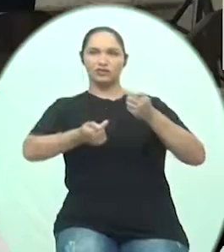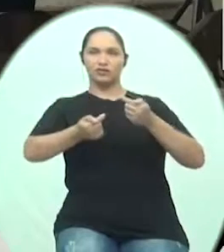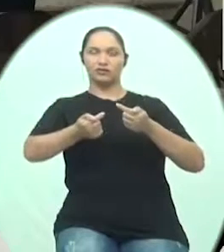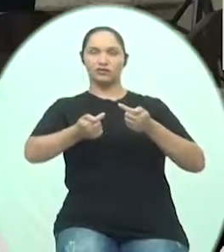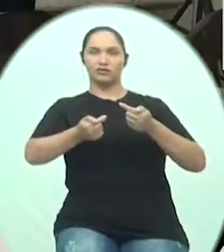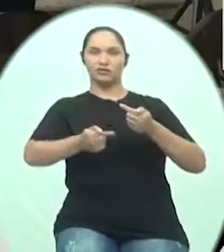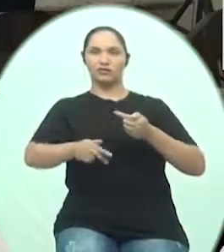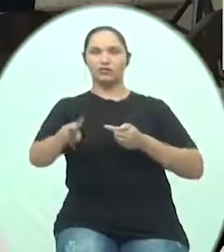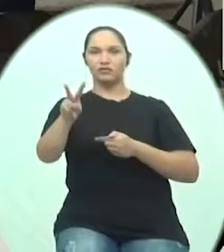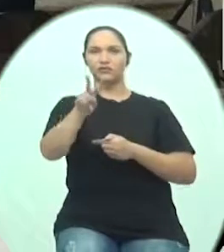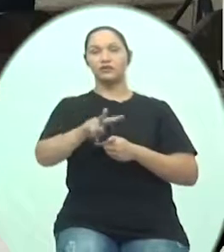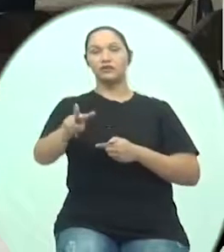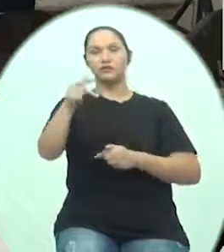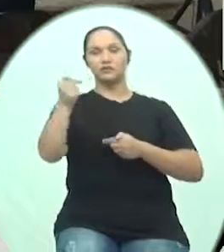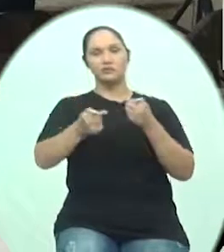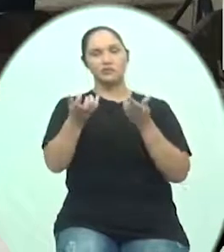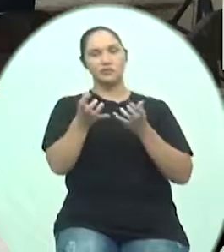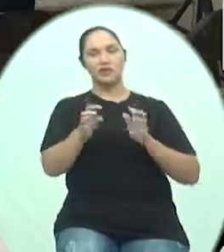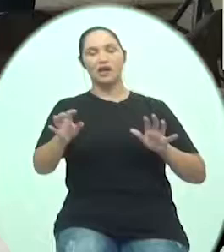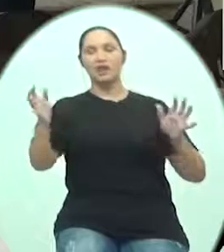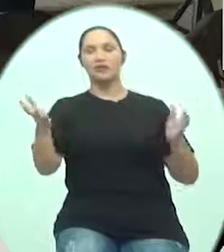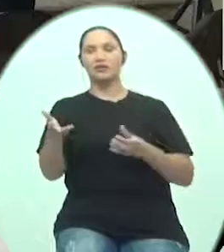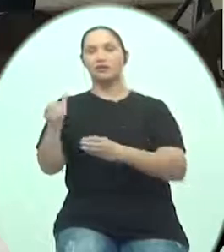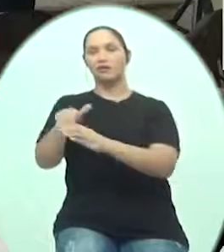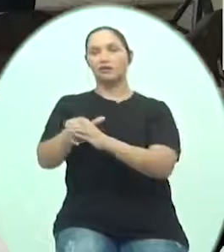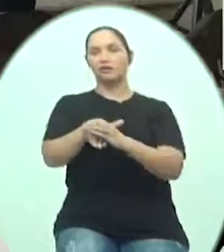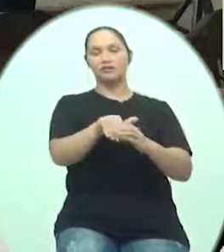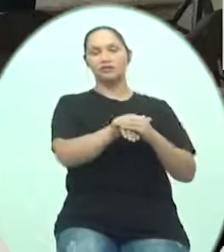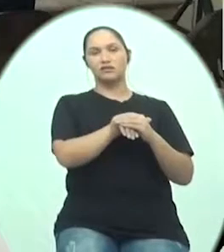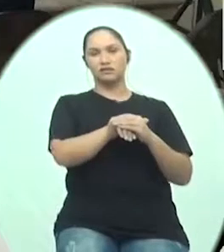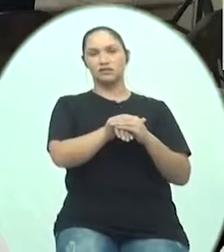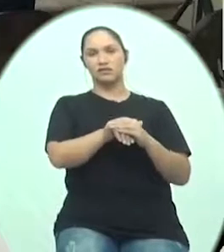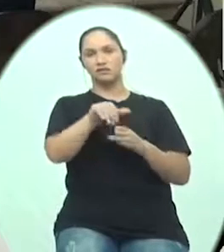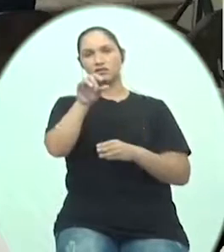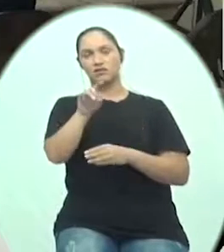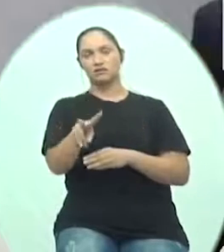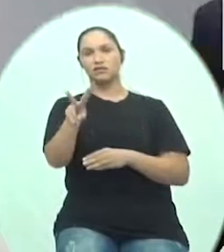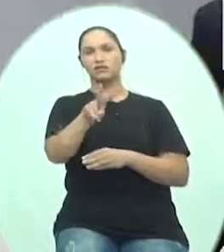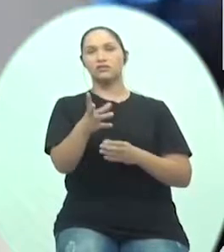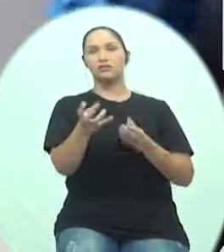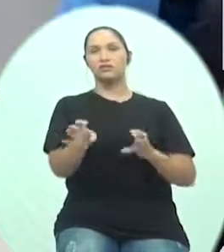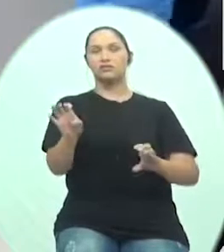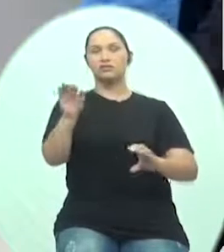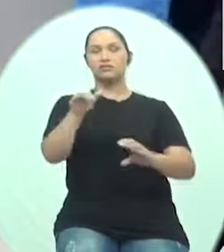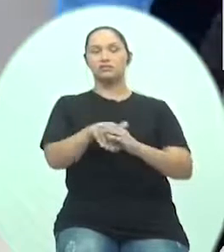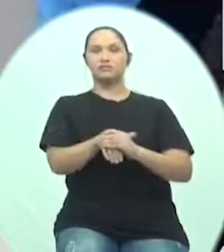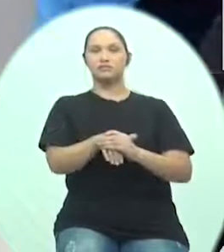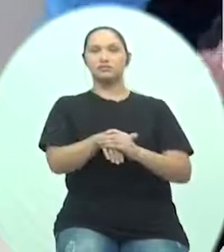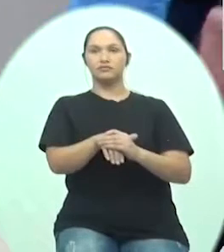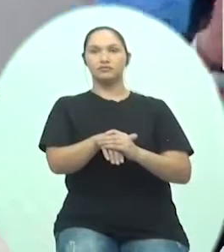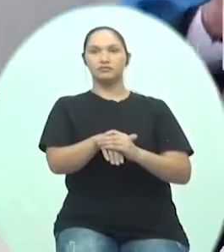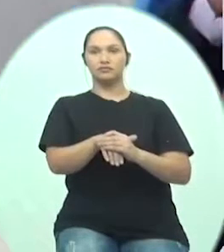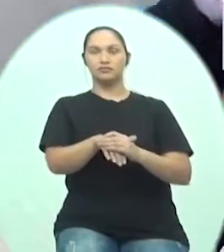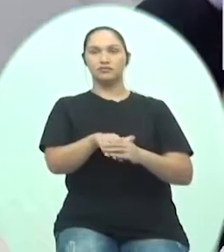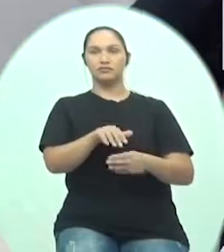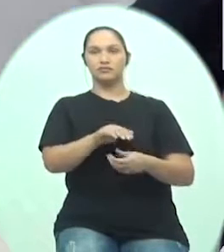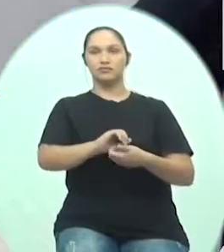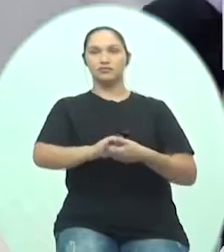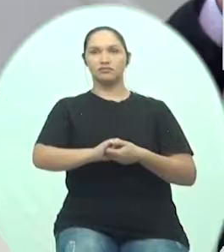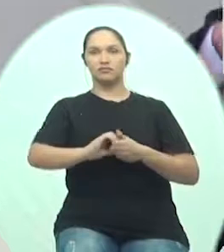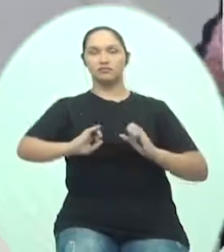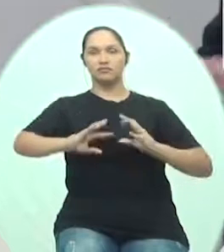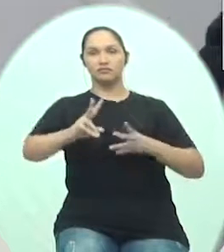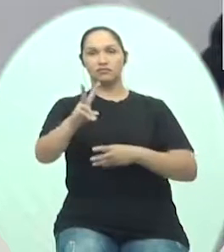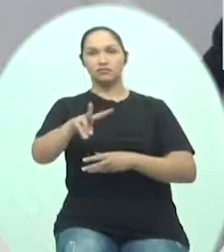discussão não havendo Quem Queira discutir o requerimento está em votação os favoráveis permane como estão e os contrários se manifestem